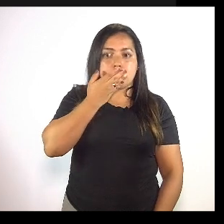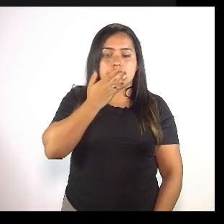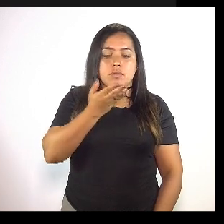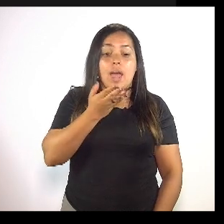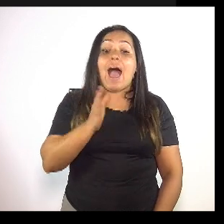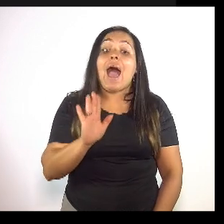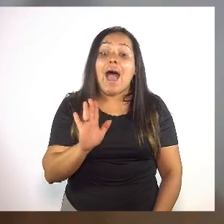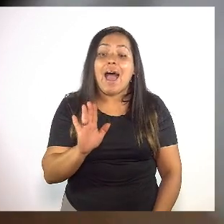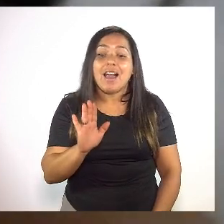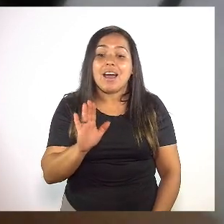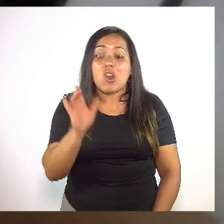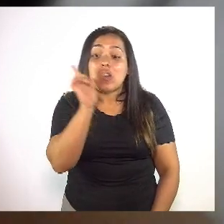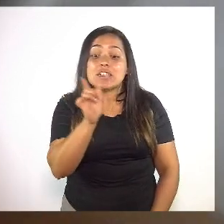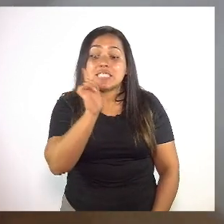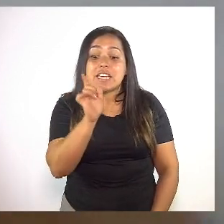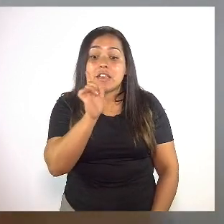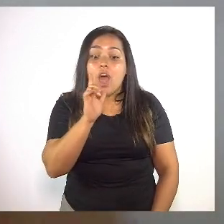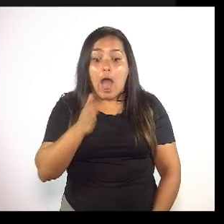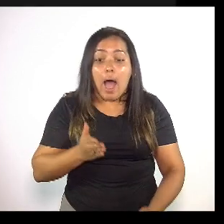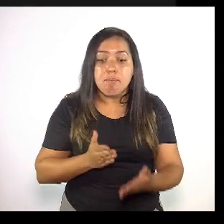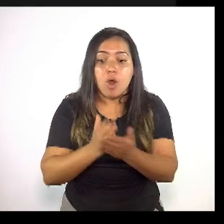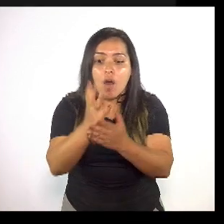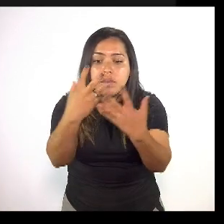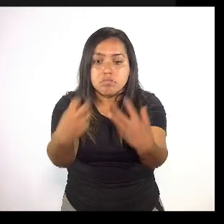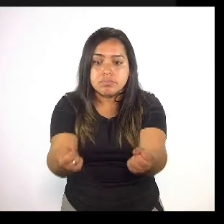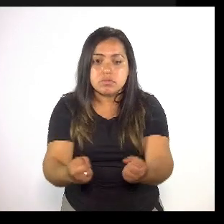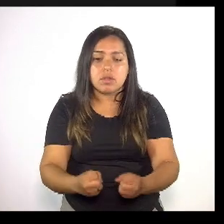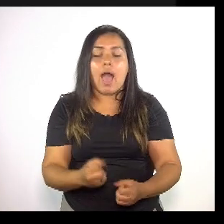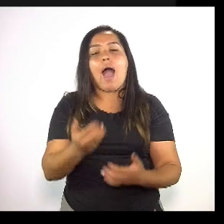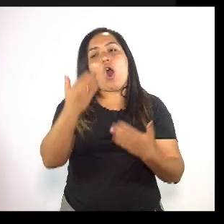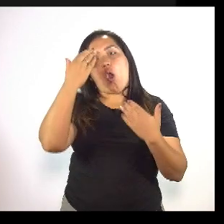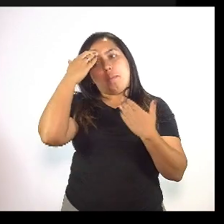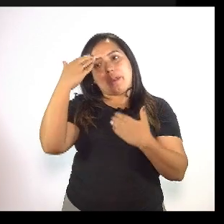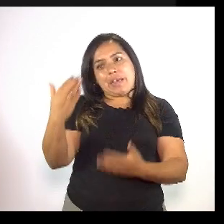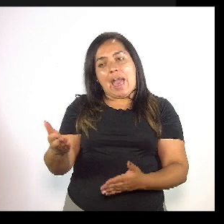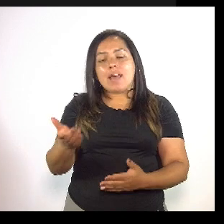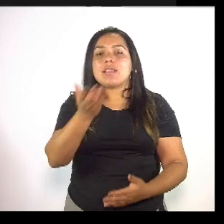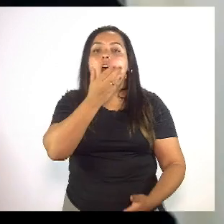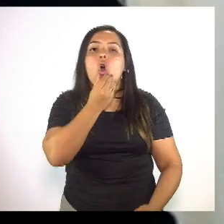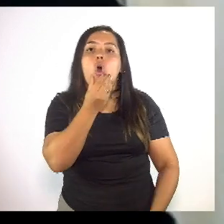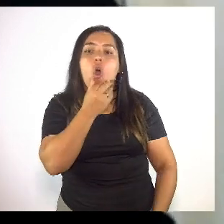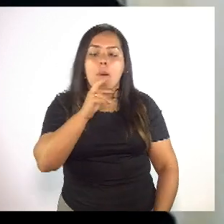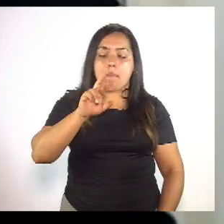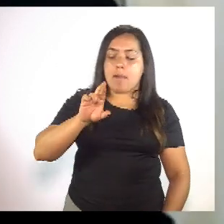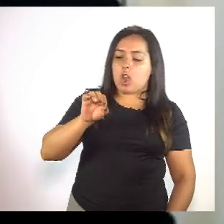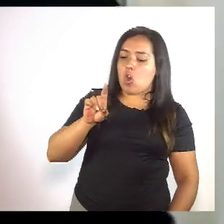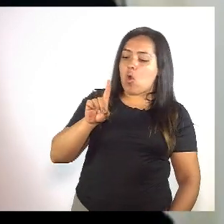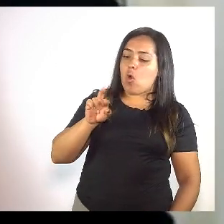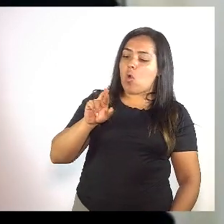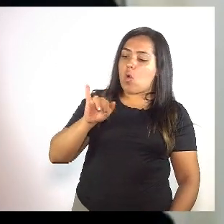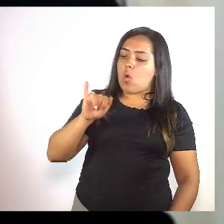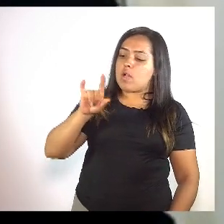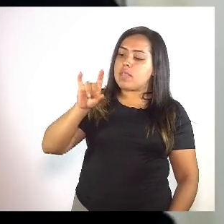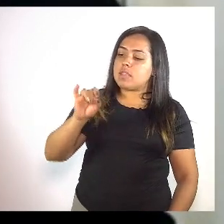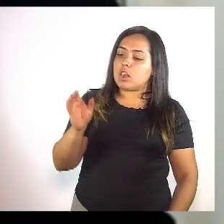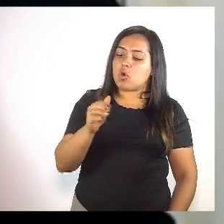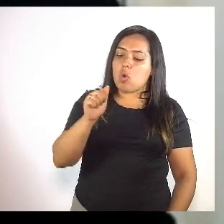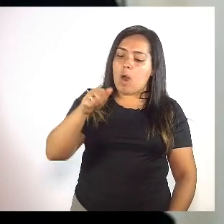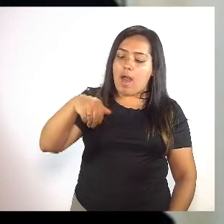Perdão, favorável à aprovação. Obrigado. Deputado Rodrigo Amorim.